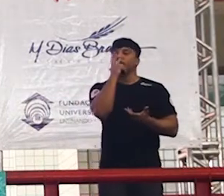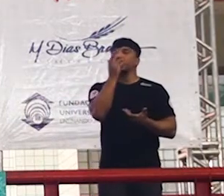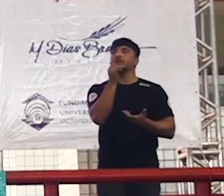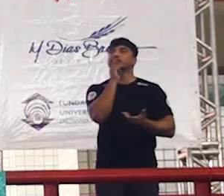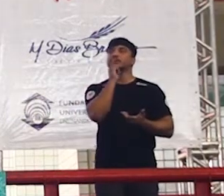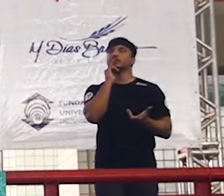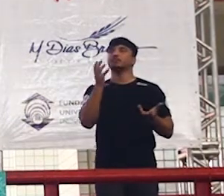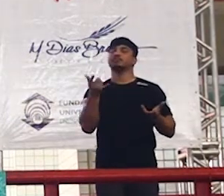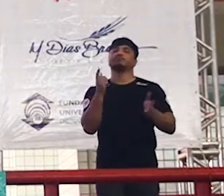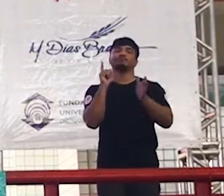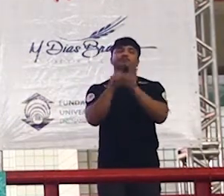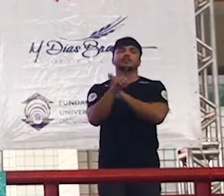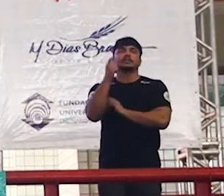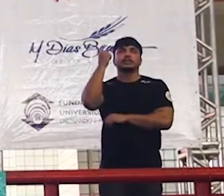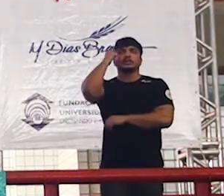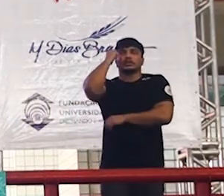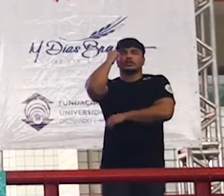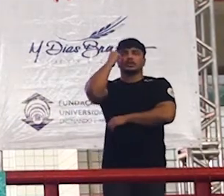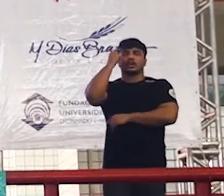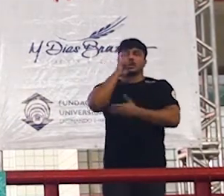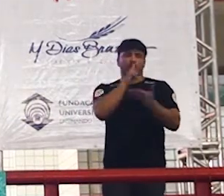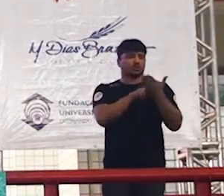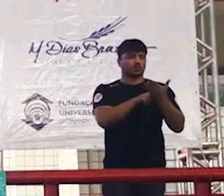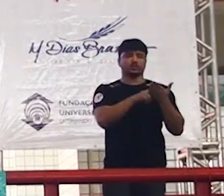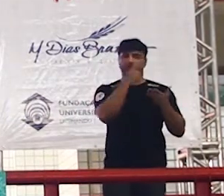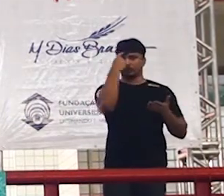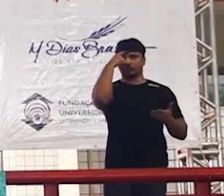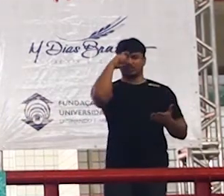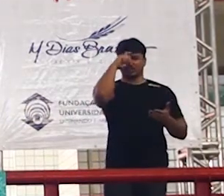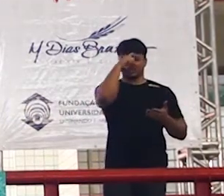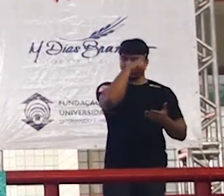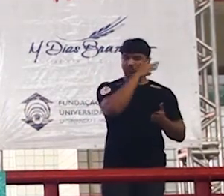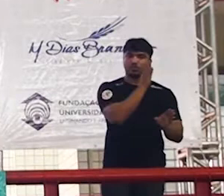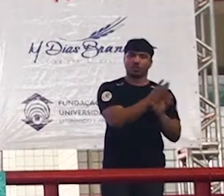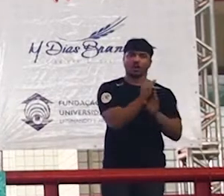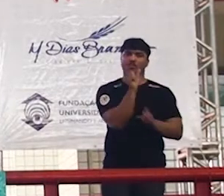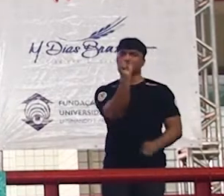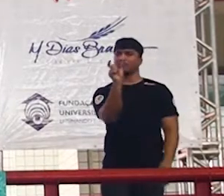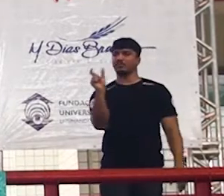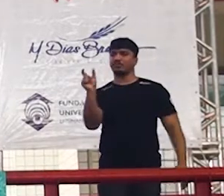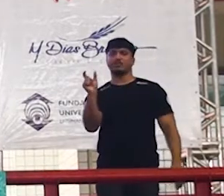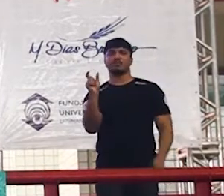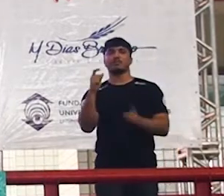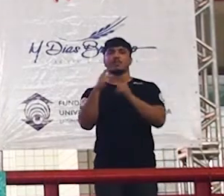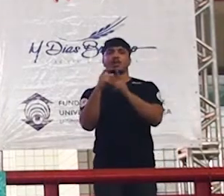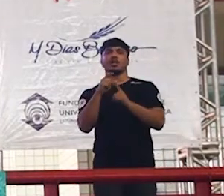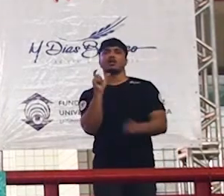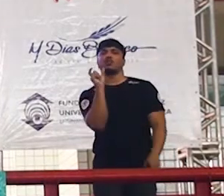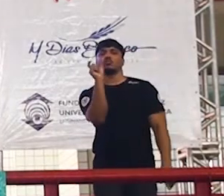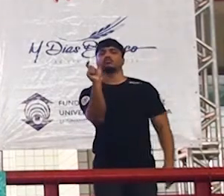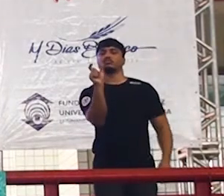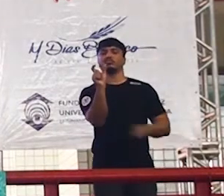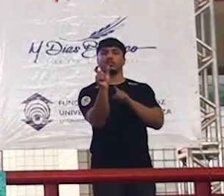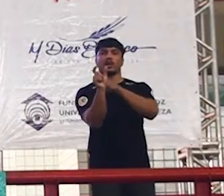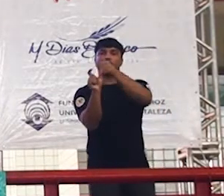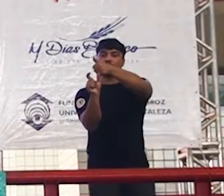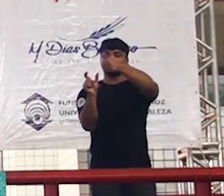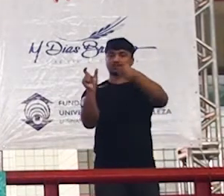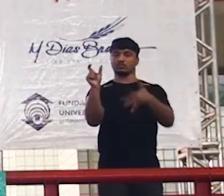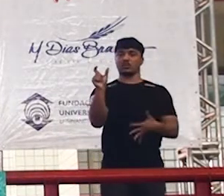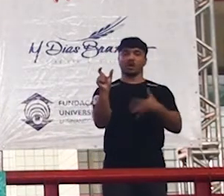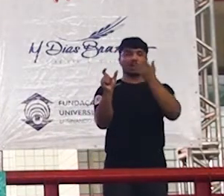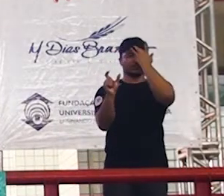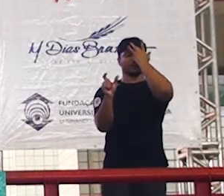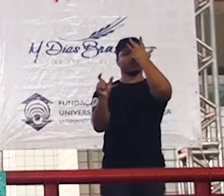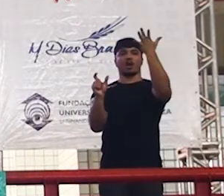questão, sentiram dificuldade de responder a questão por causa de uma palavra, e aí quando o professor explicou o que é que